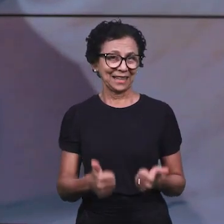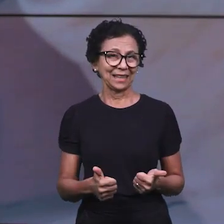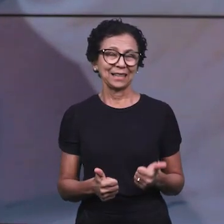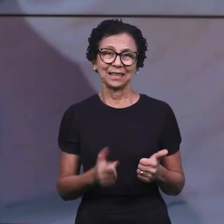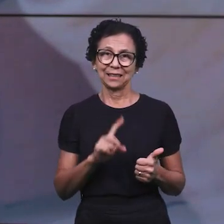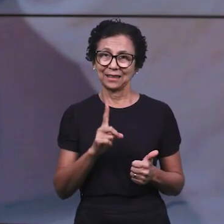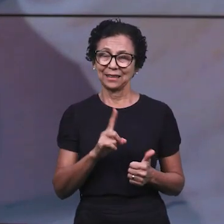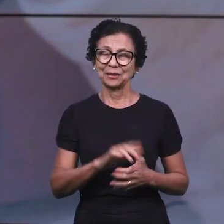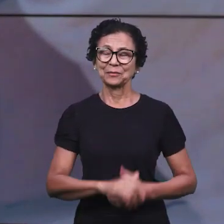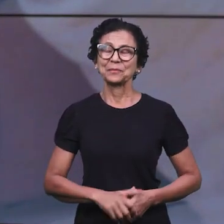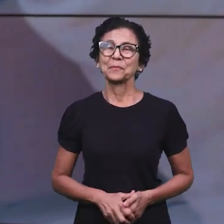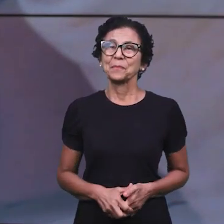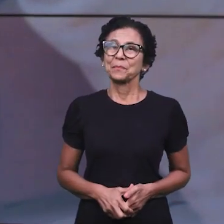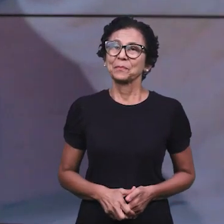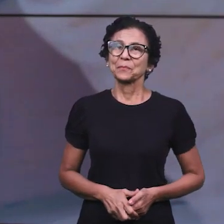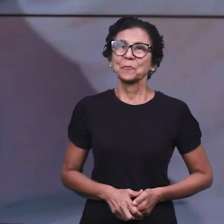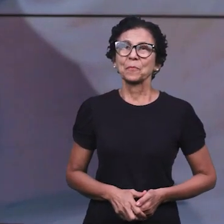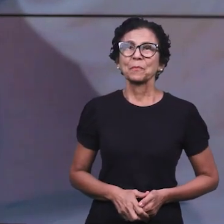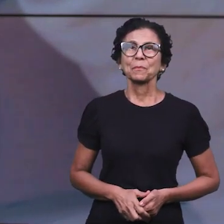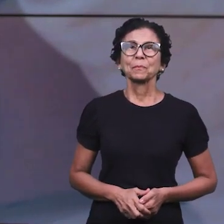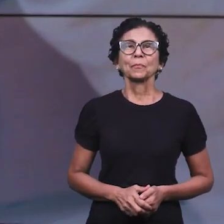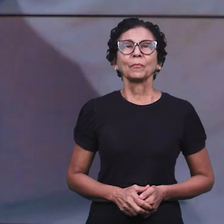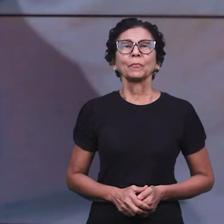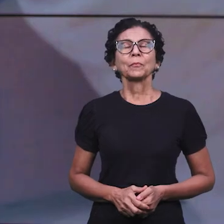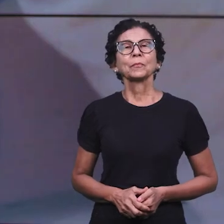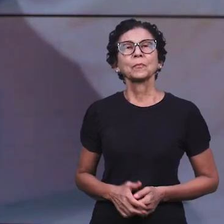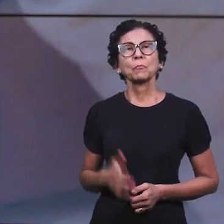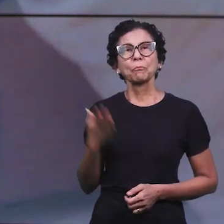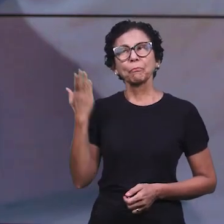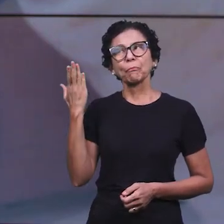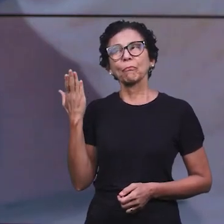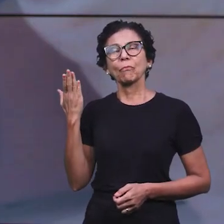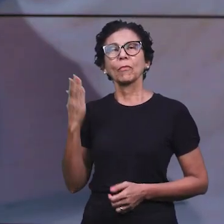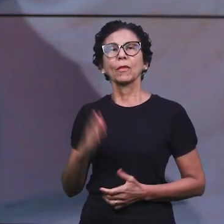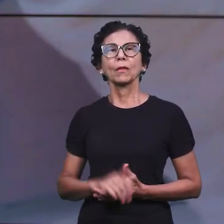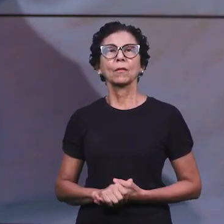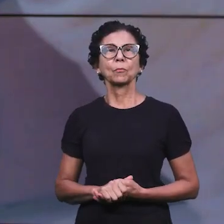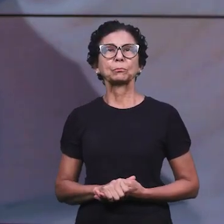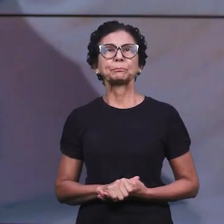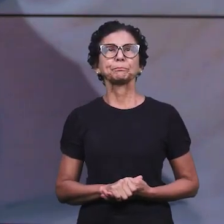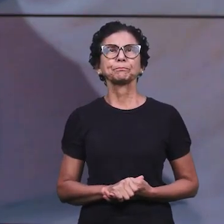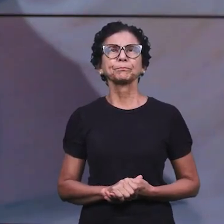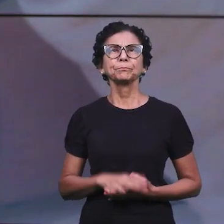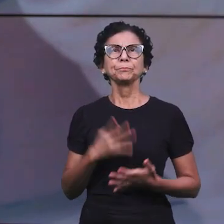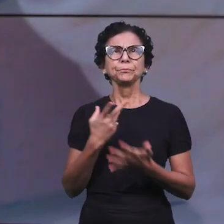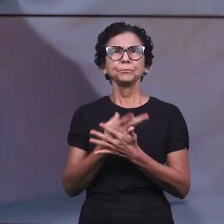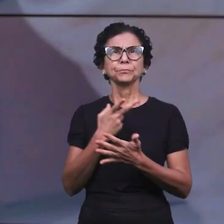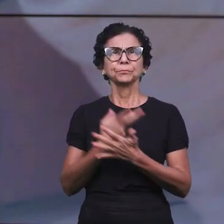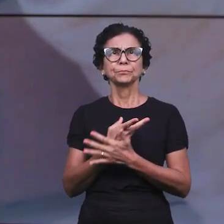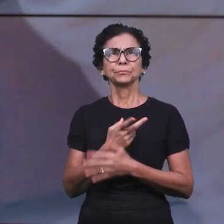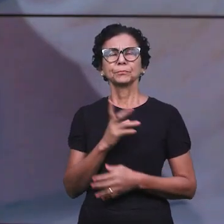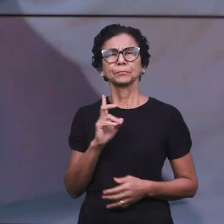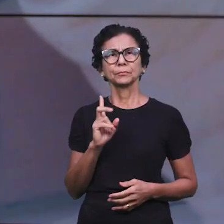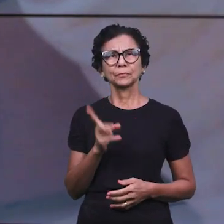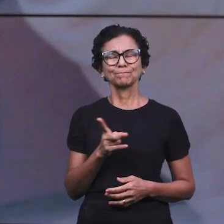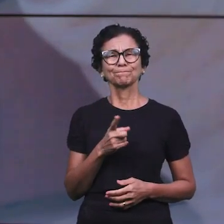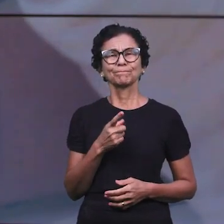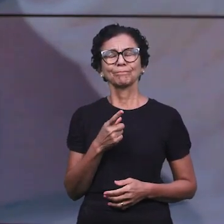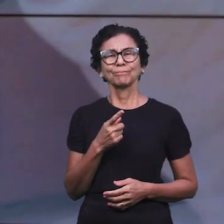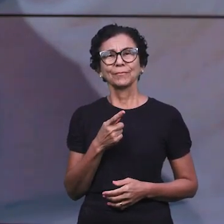fuja desse erro aí. O que mais? Ó, esse erro aqui foi talvez um dos